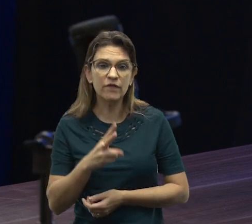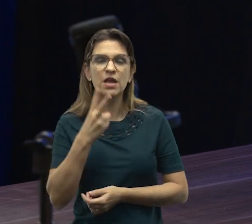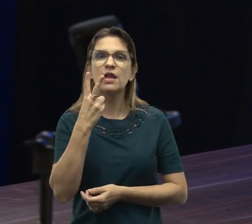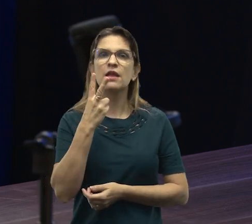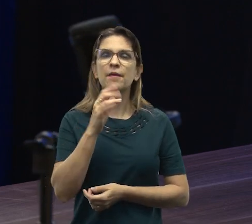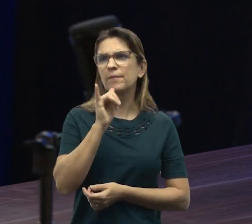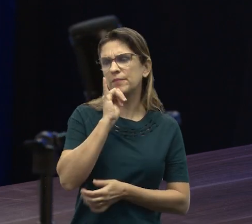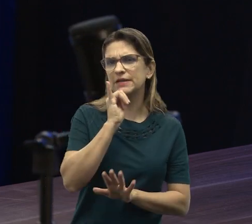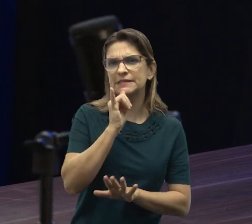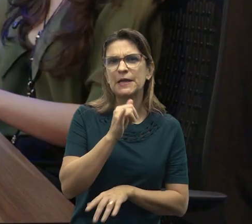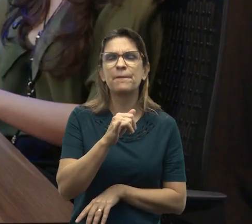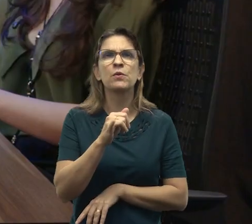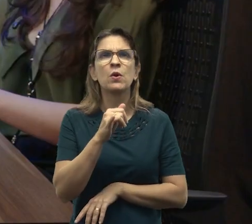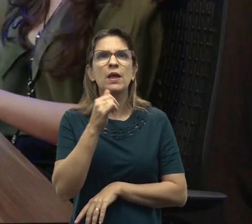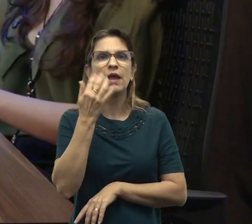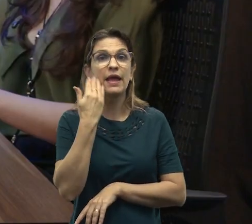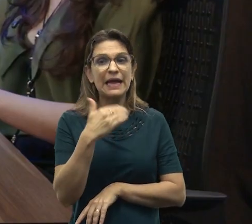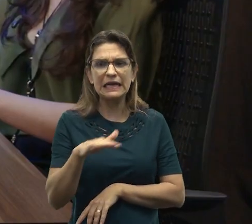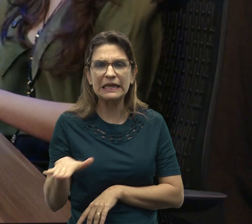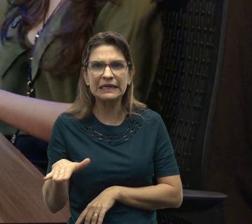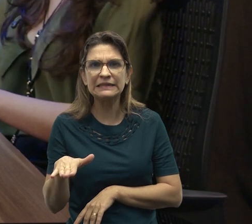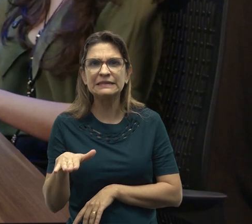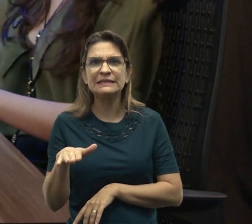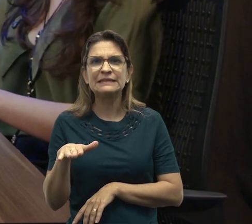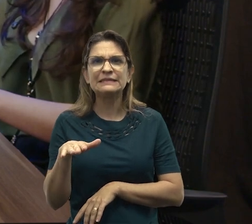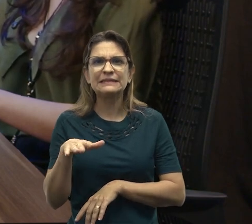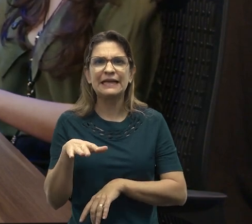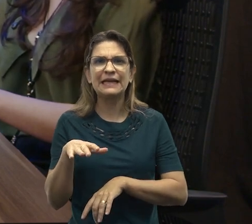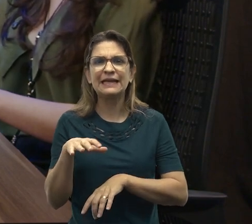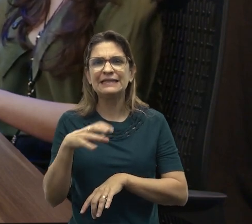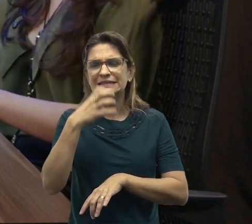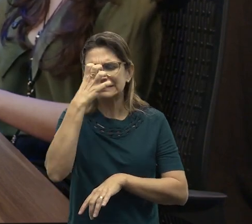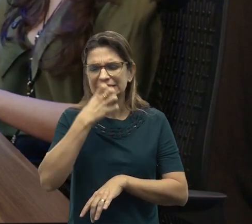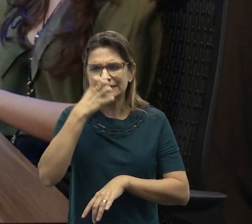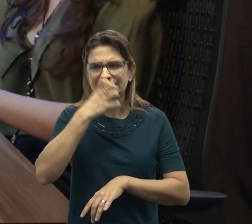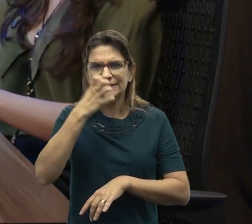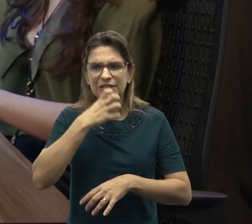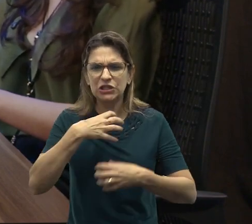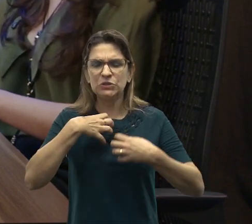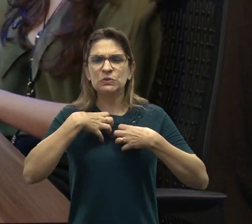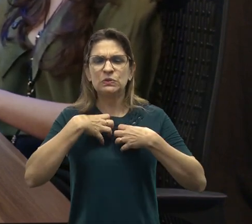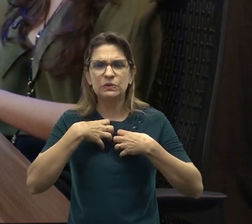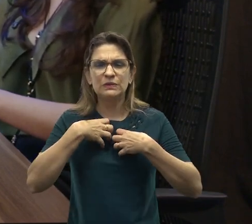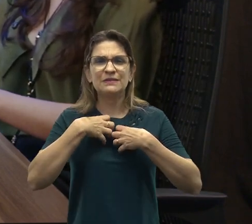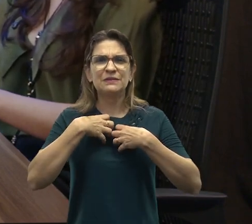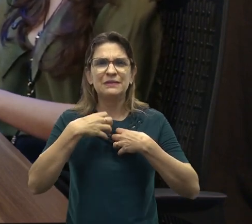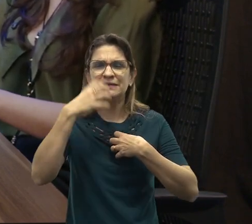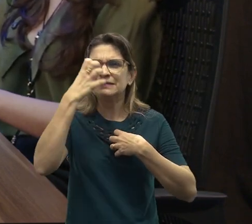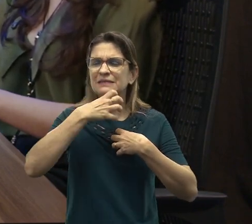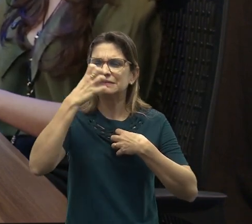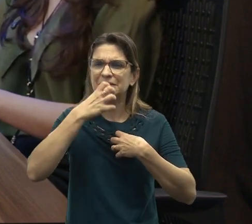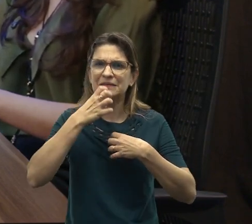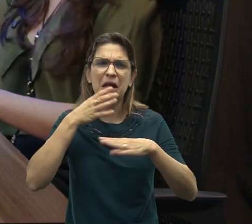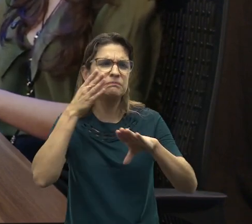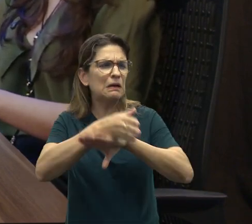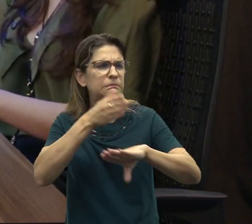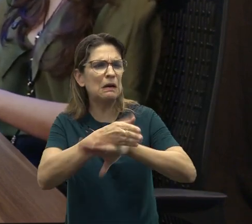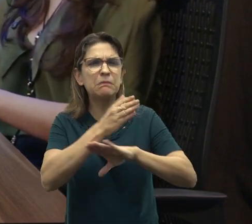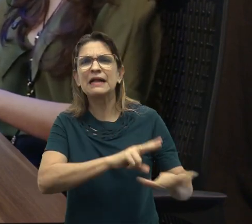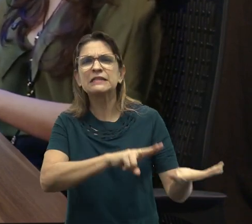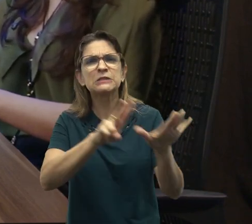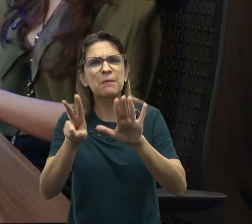uma gravidade de alergia respiratória, bronquite, indo para pronto-socorro toda